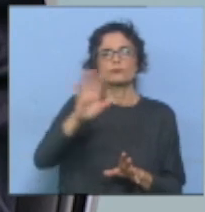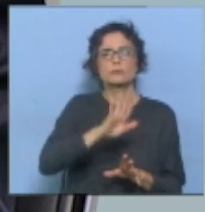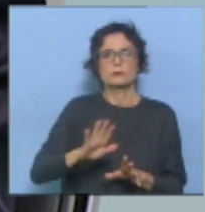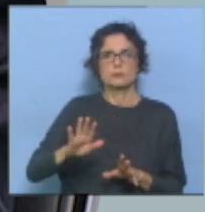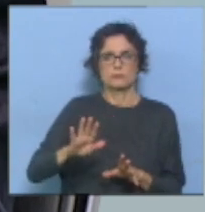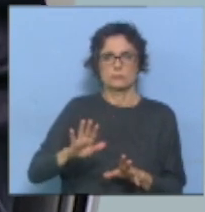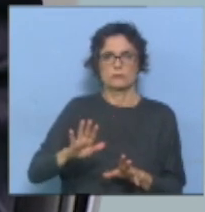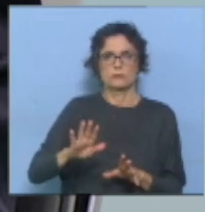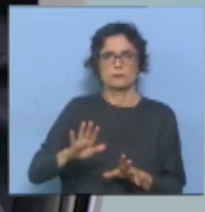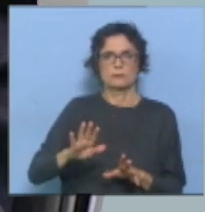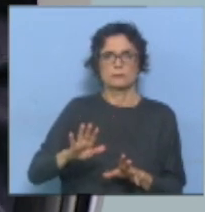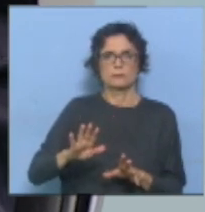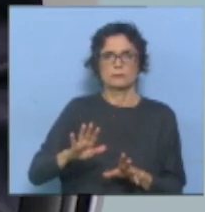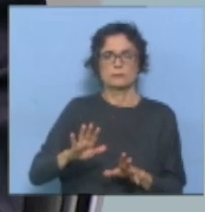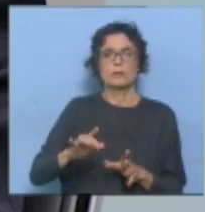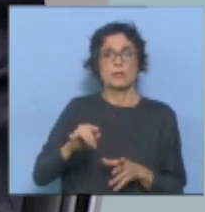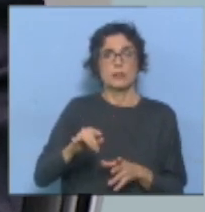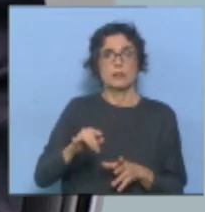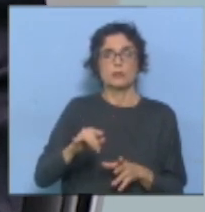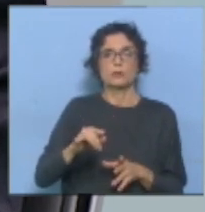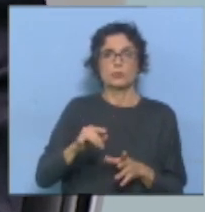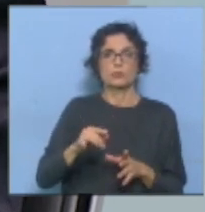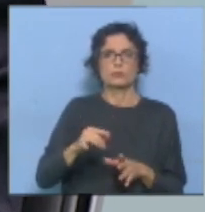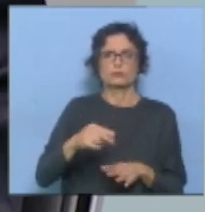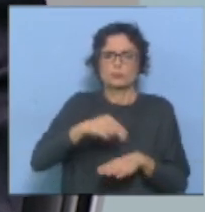implantação local nestes 3 polos.